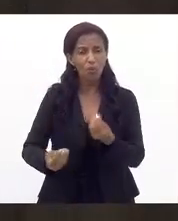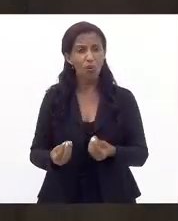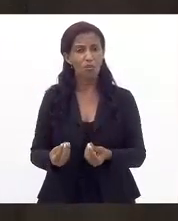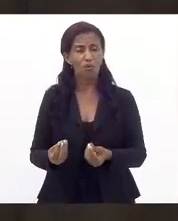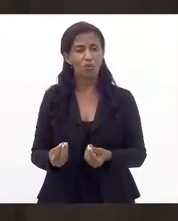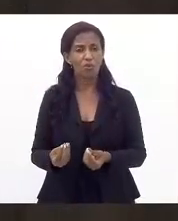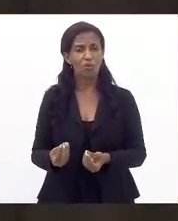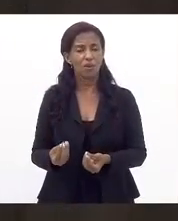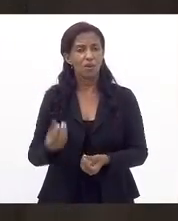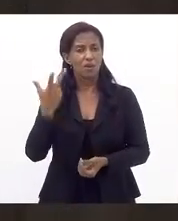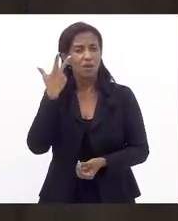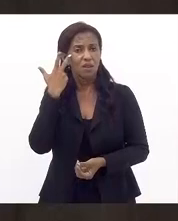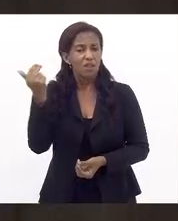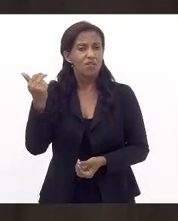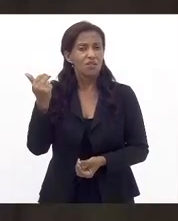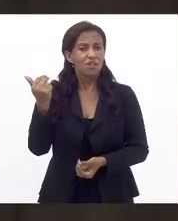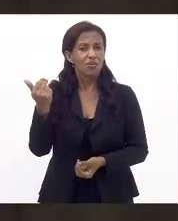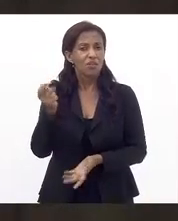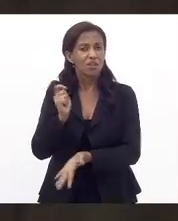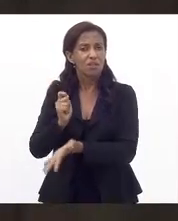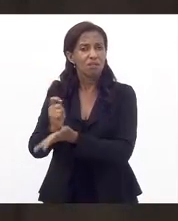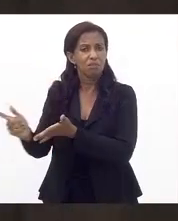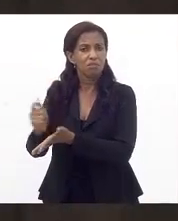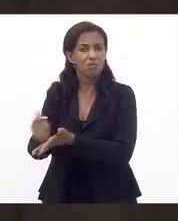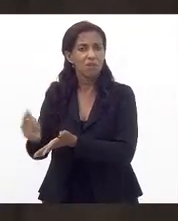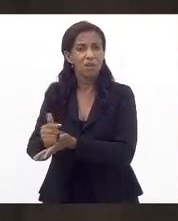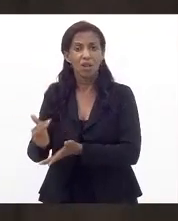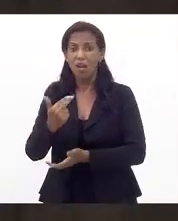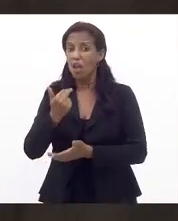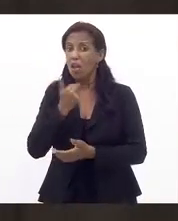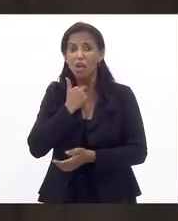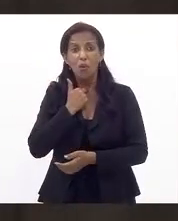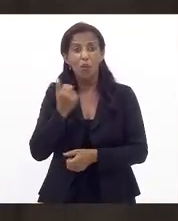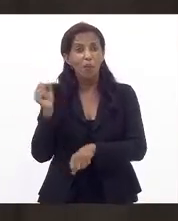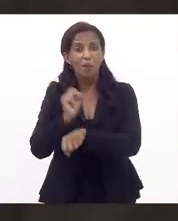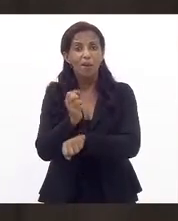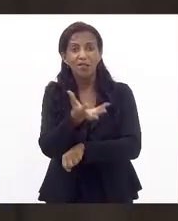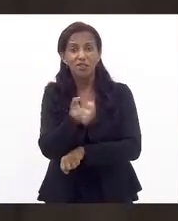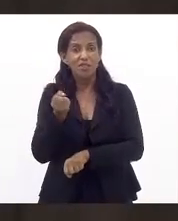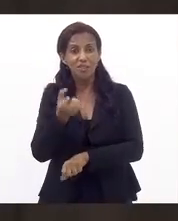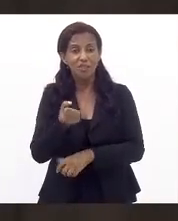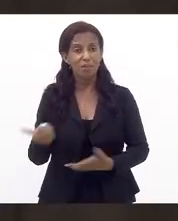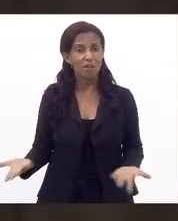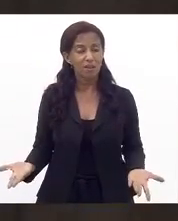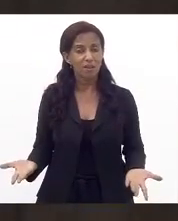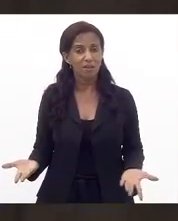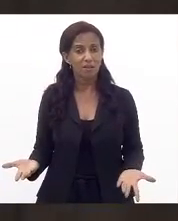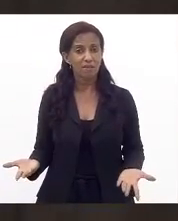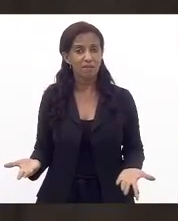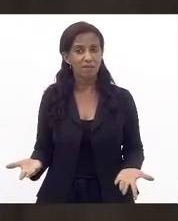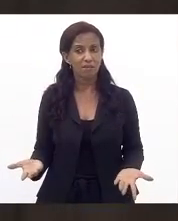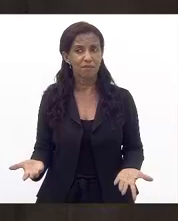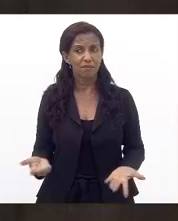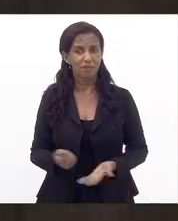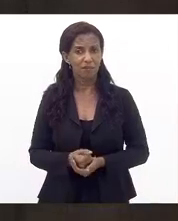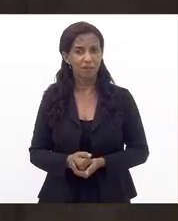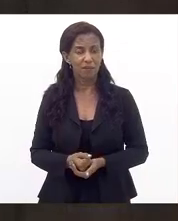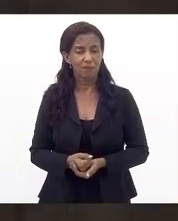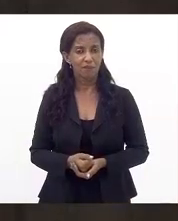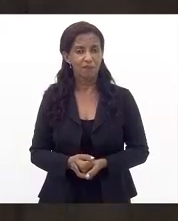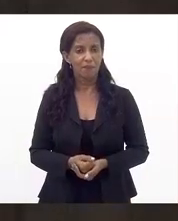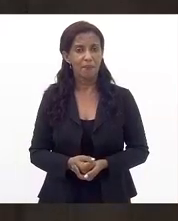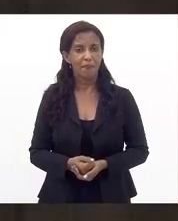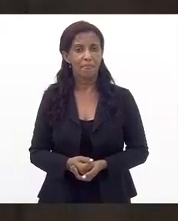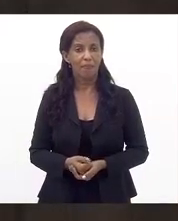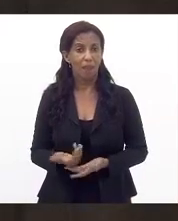natureza indenizatória se ele deixa ele não deixa de receber até mesmo quando tá afastado é óbvio que amarelas natureza remuneratória